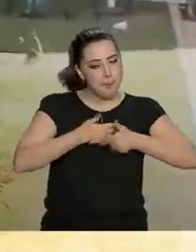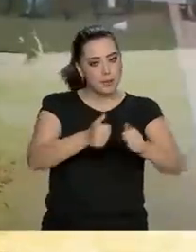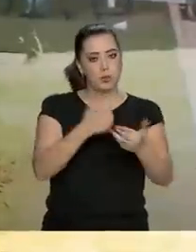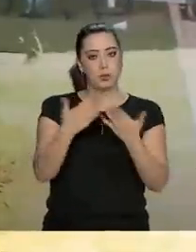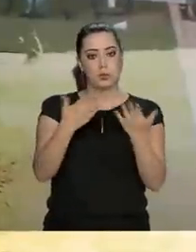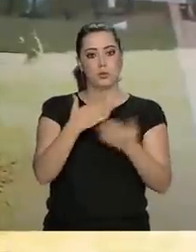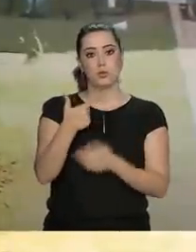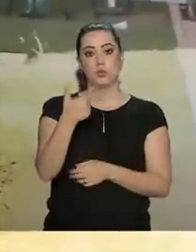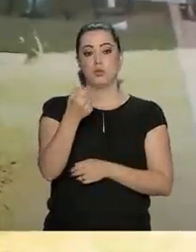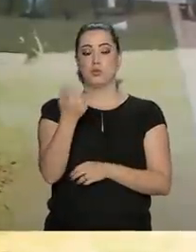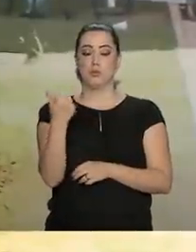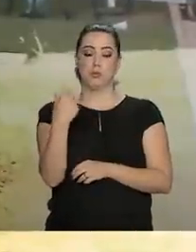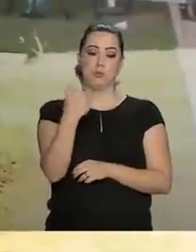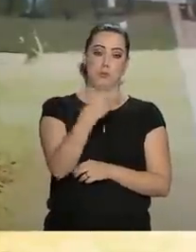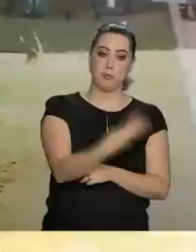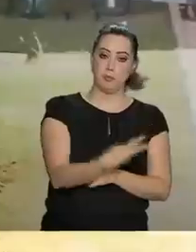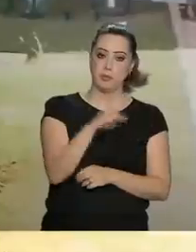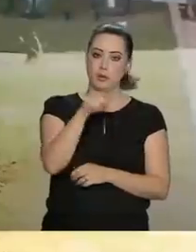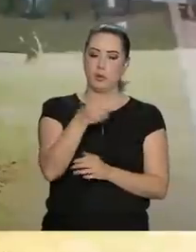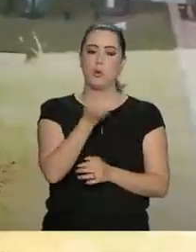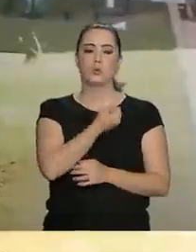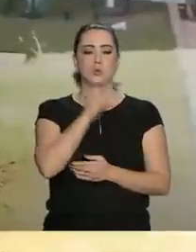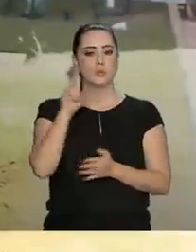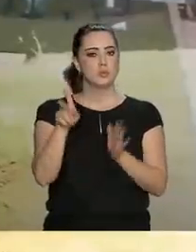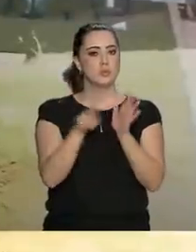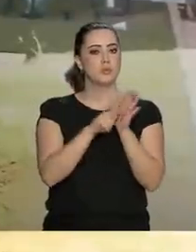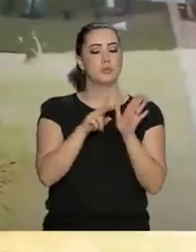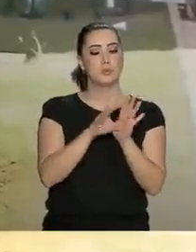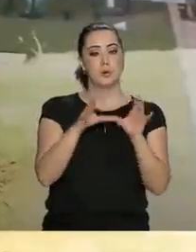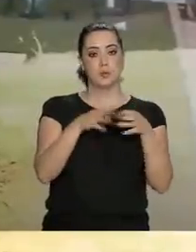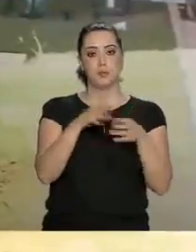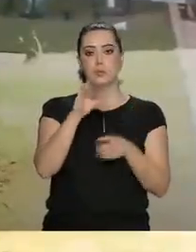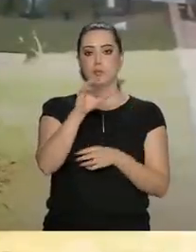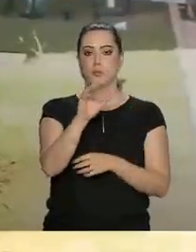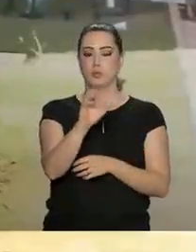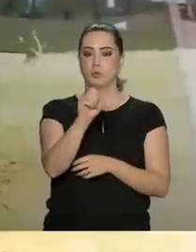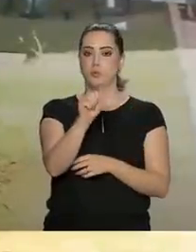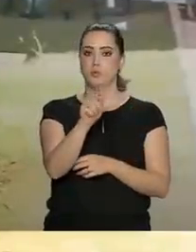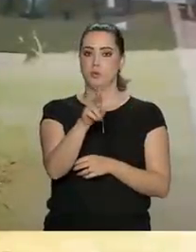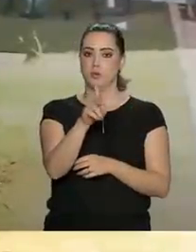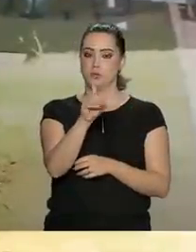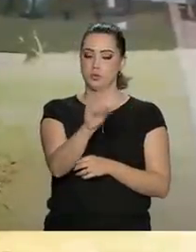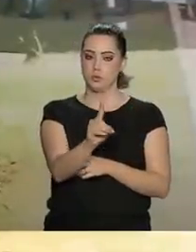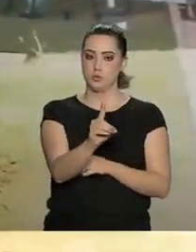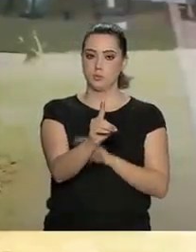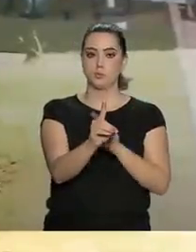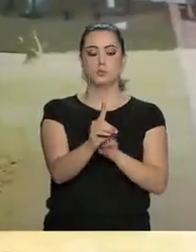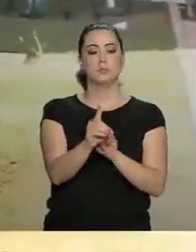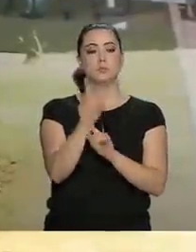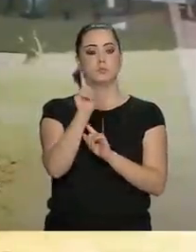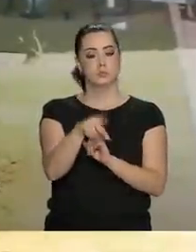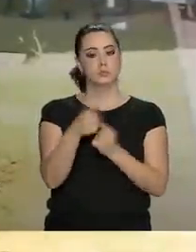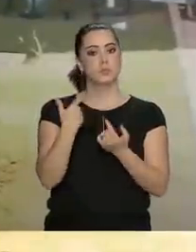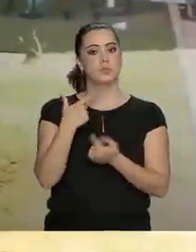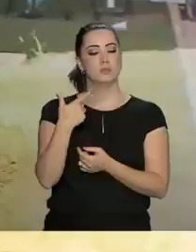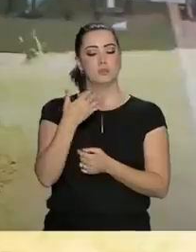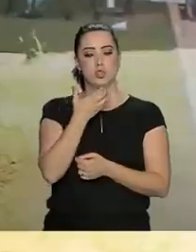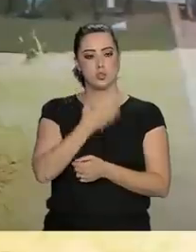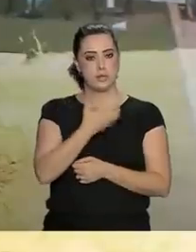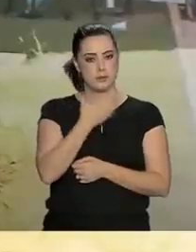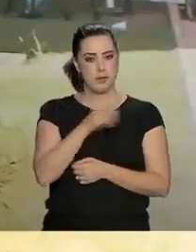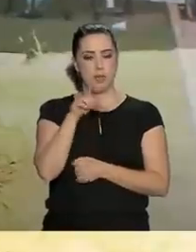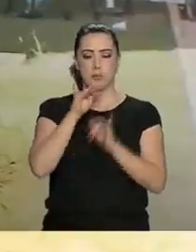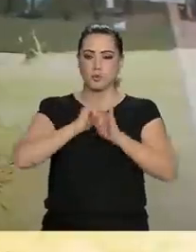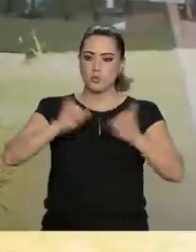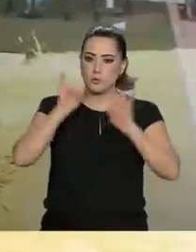desde 2013. Os dados são do Cadastro Geral de Empregados e Desempregados, o CAGED, de dezembro, que